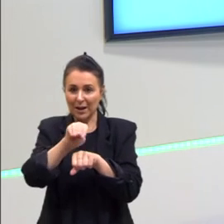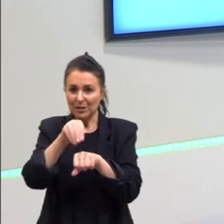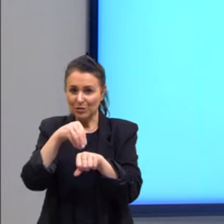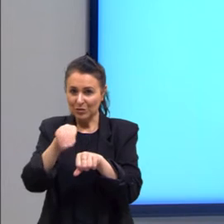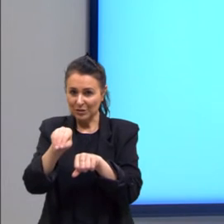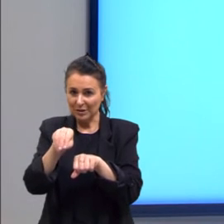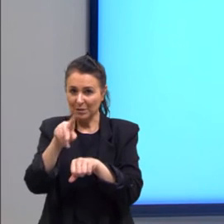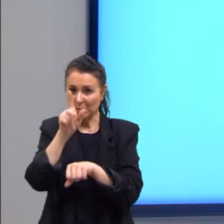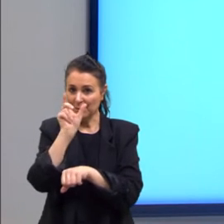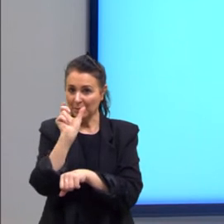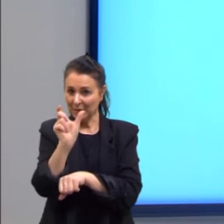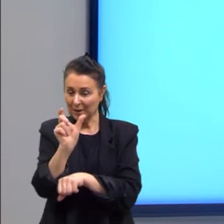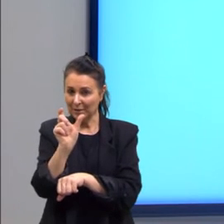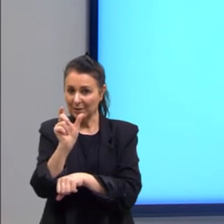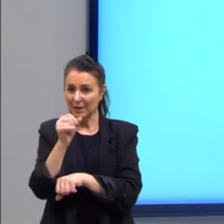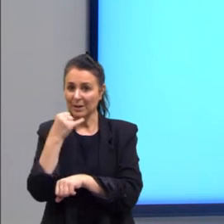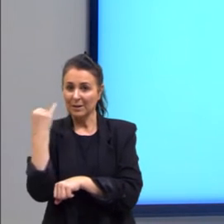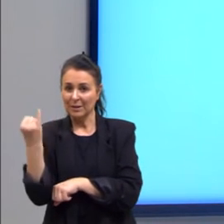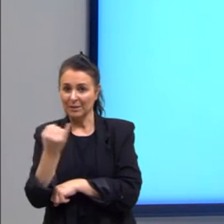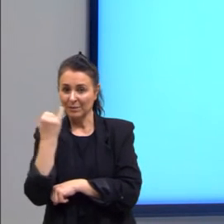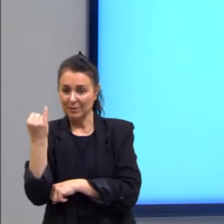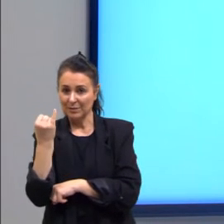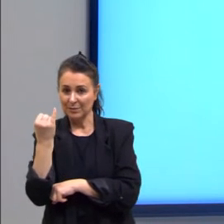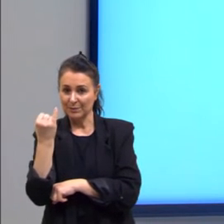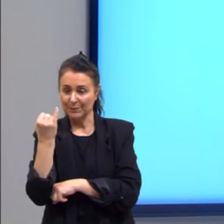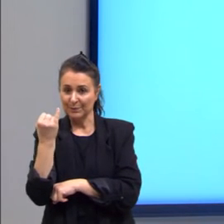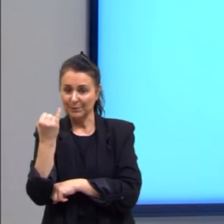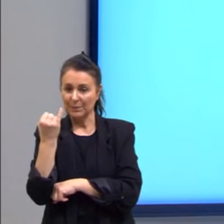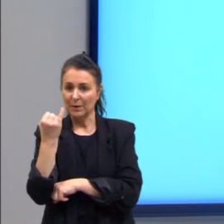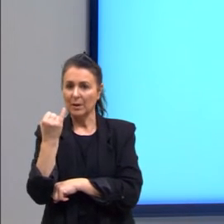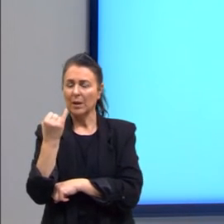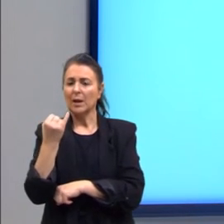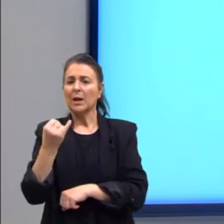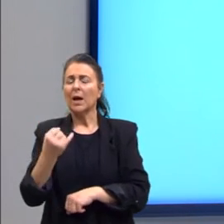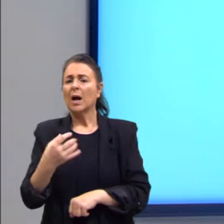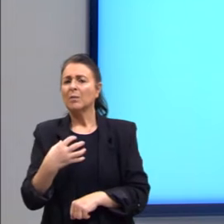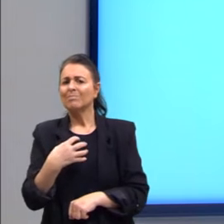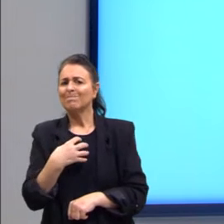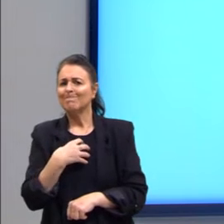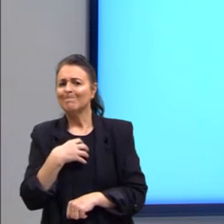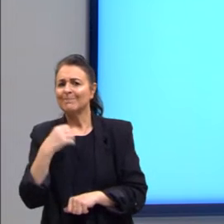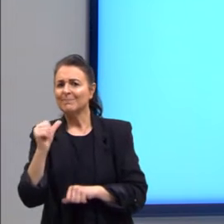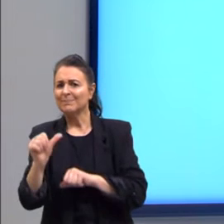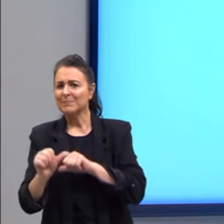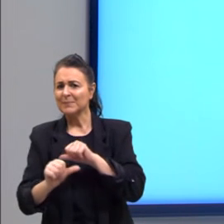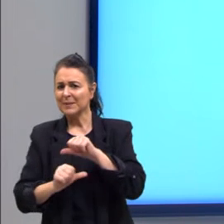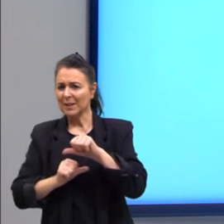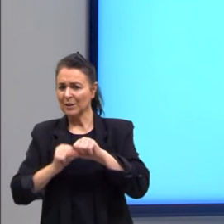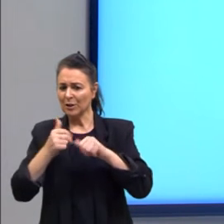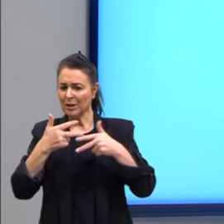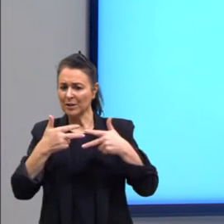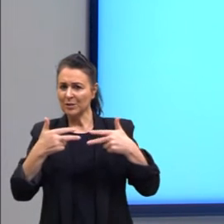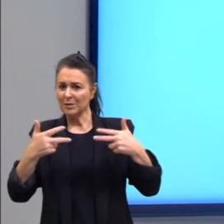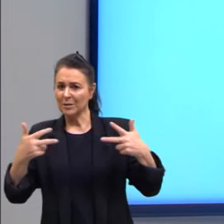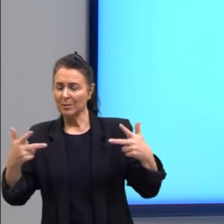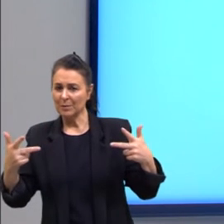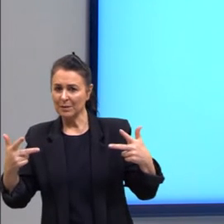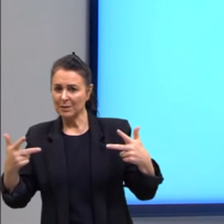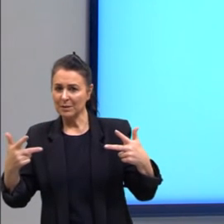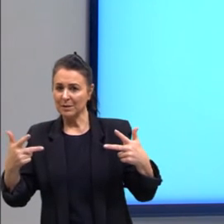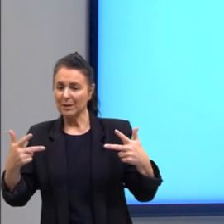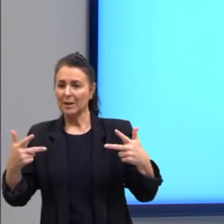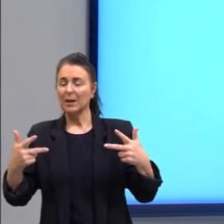palavras chaves então a qual propicia a troca de segmentos entre